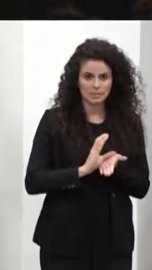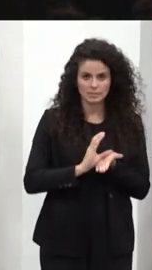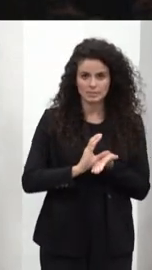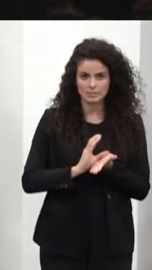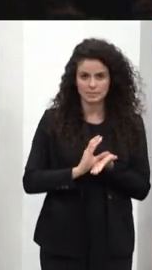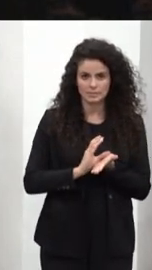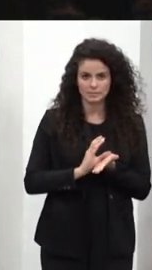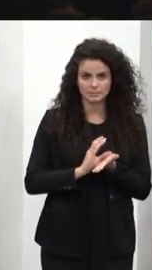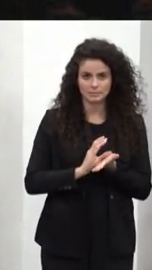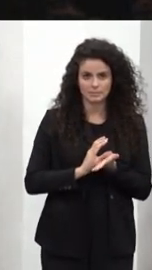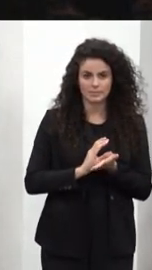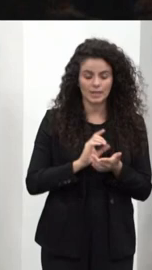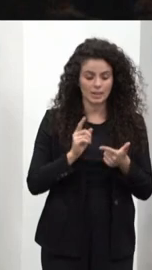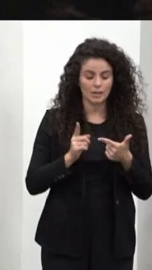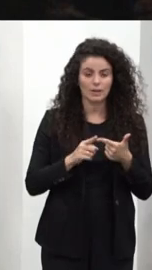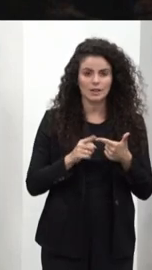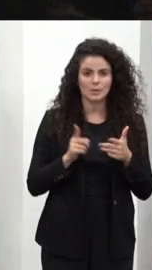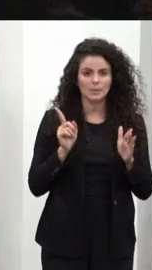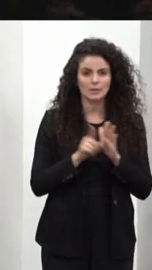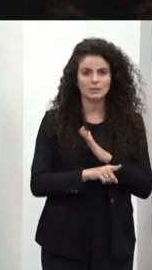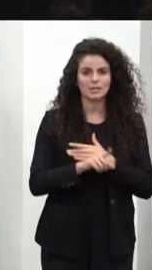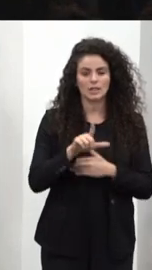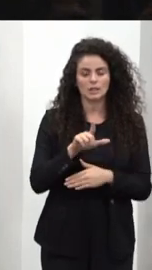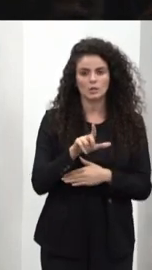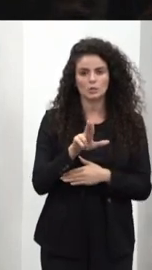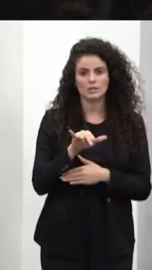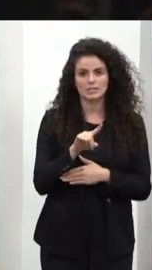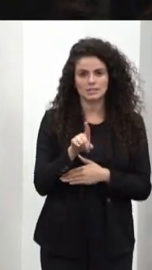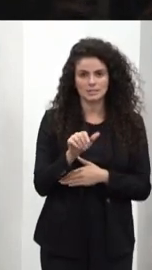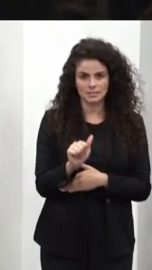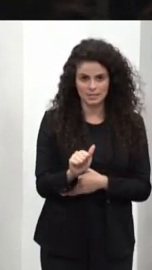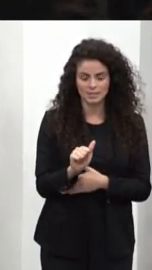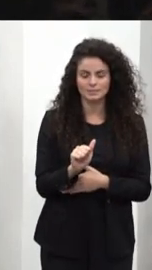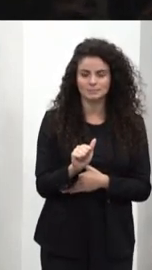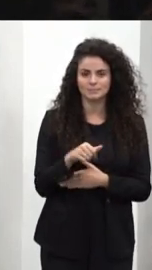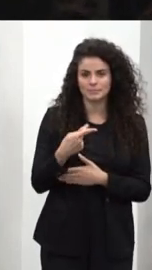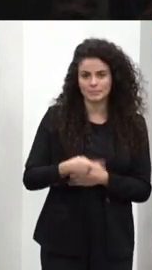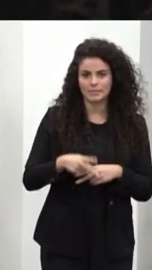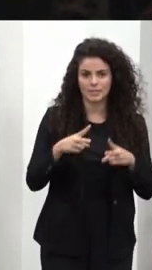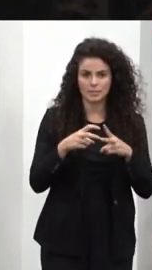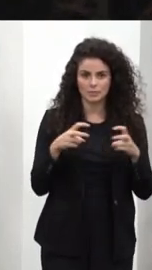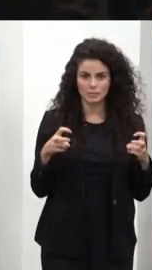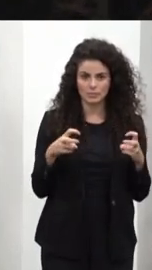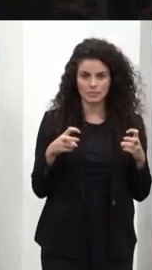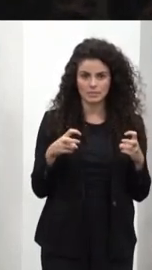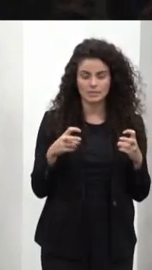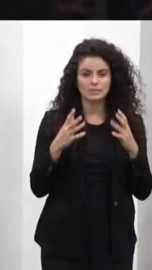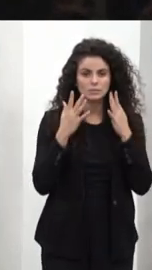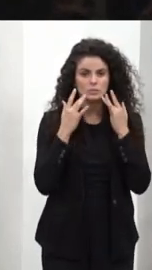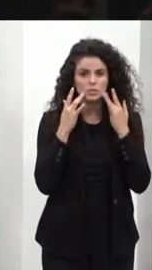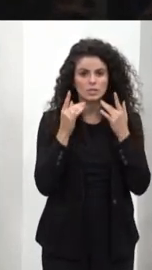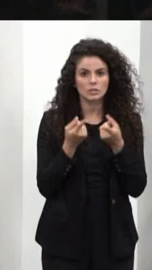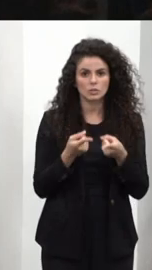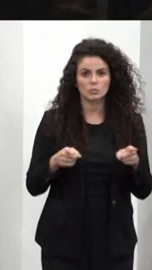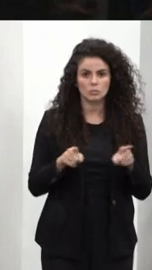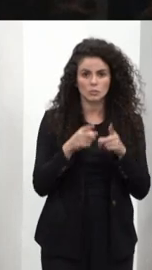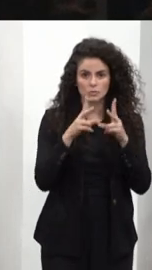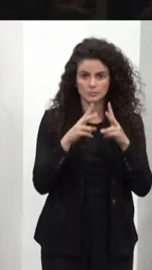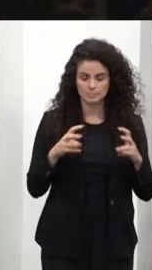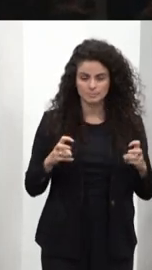uma pergunta síntese da Luiza guerreiro de Florianópolis do rafaelino de Florianópolis da vibrata teatro e música de Florianópolis